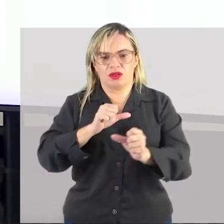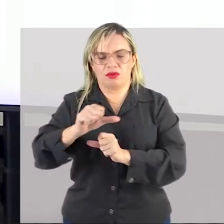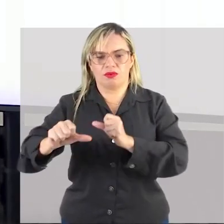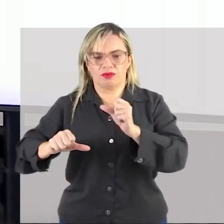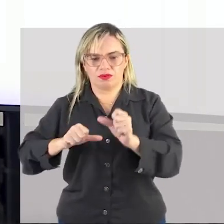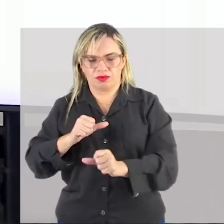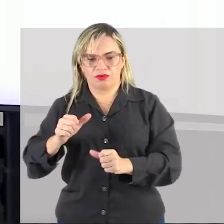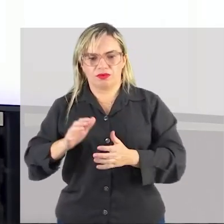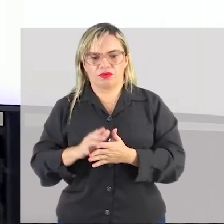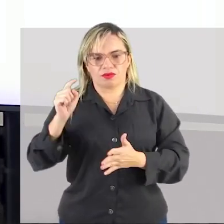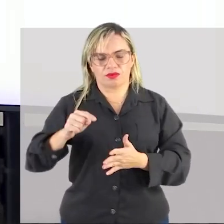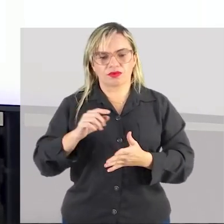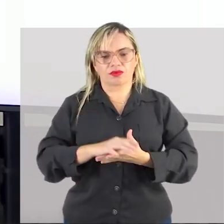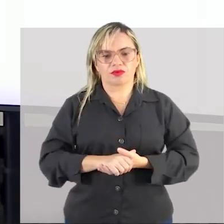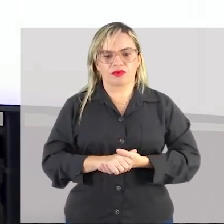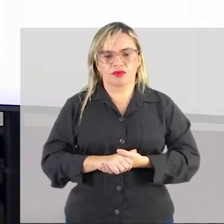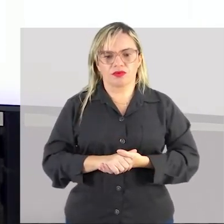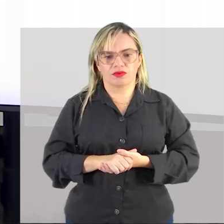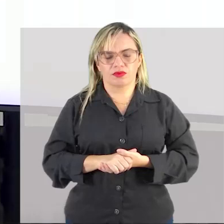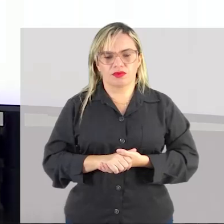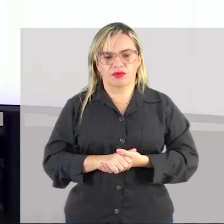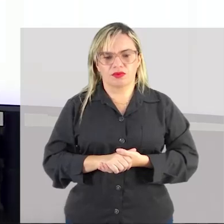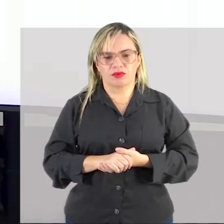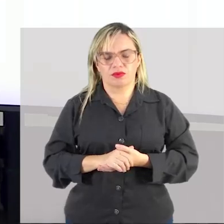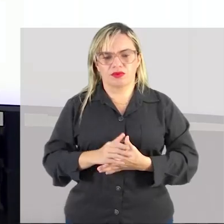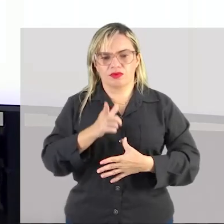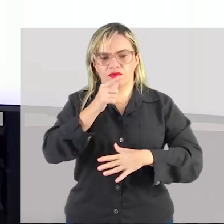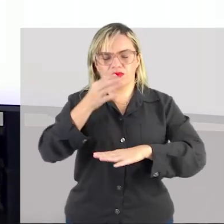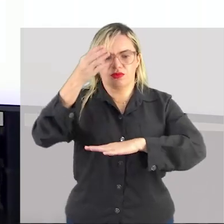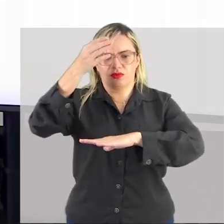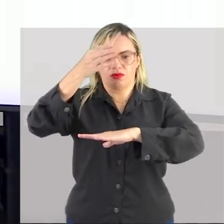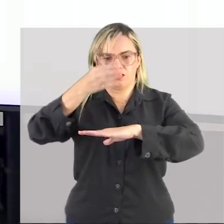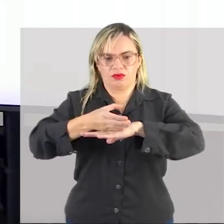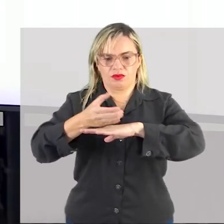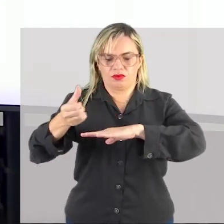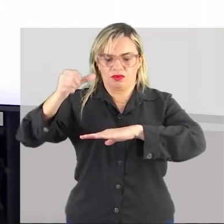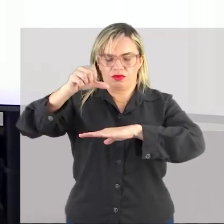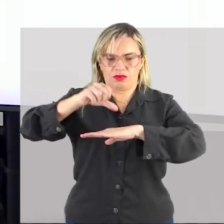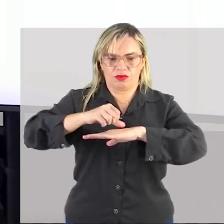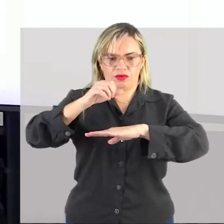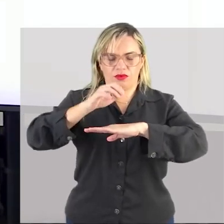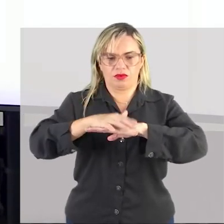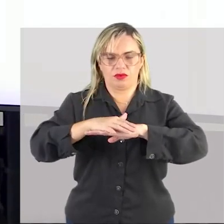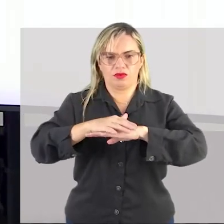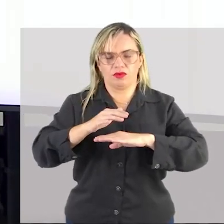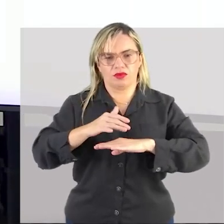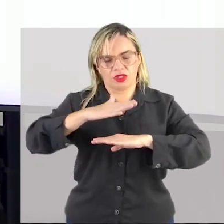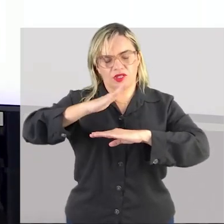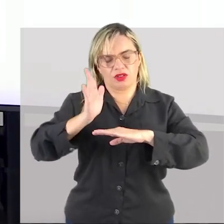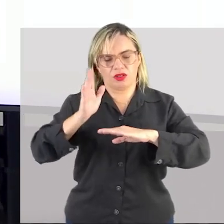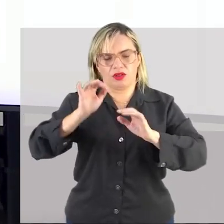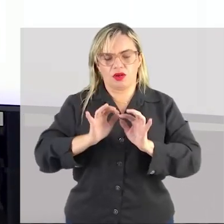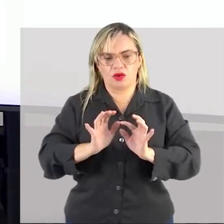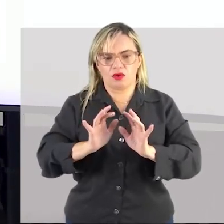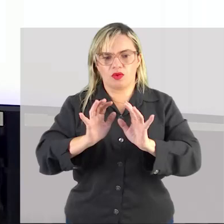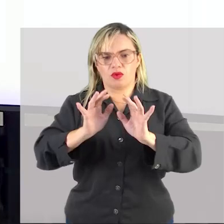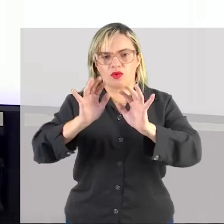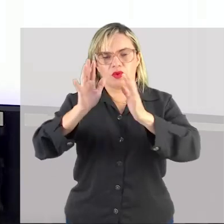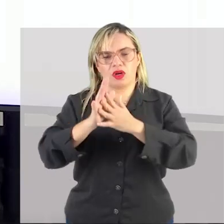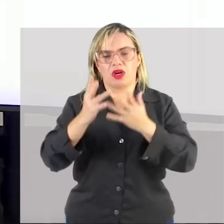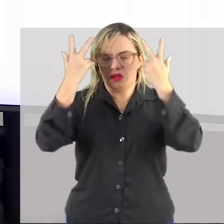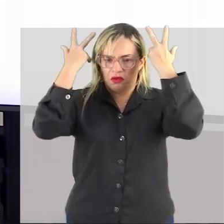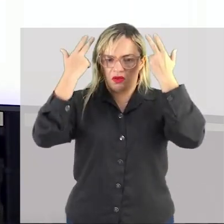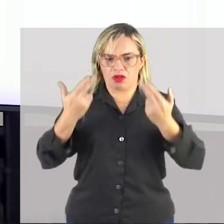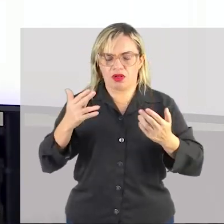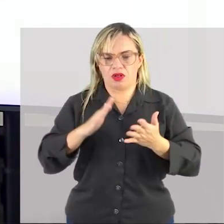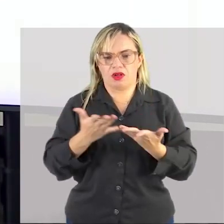estado, tá certo? Se eu tenho um copo com água e deixar aberto, ele vai evaporar naturalmente, as moléculas evaporam. Agora, se eu